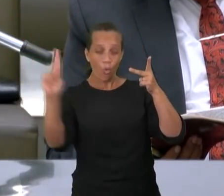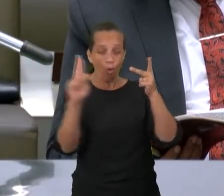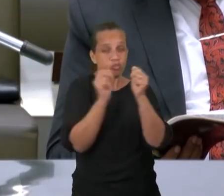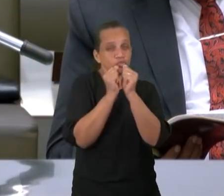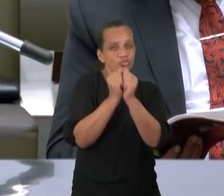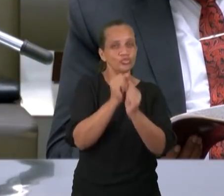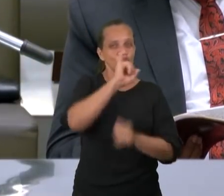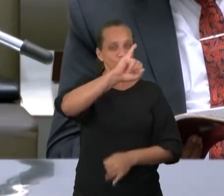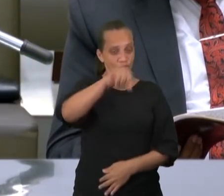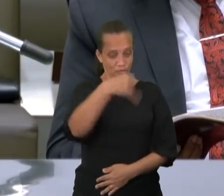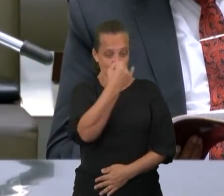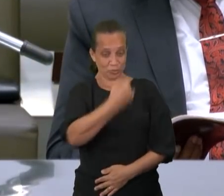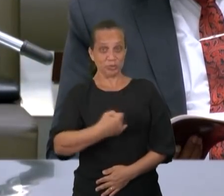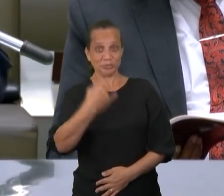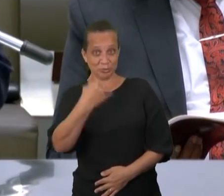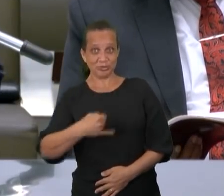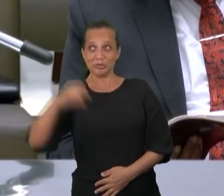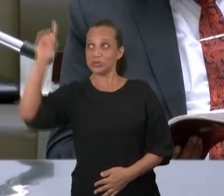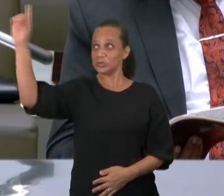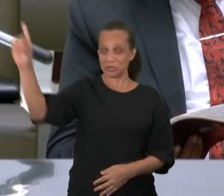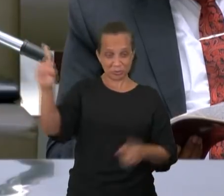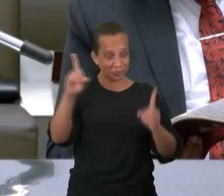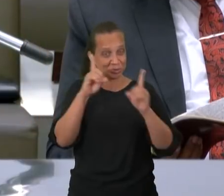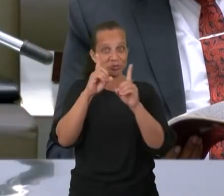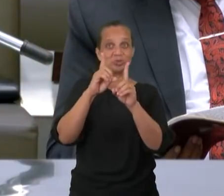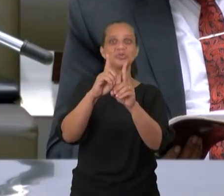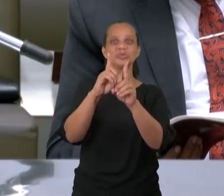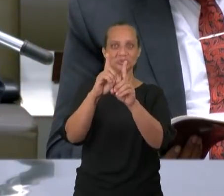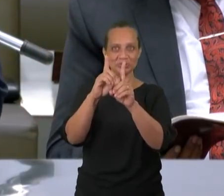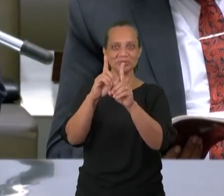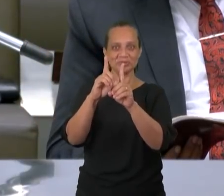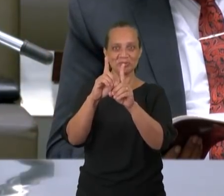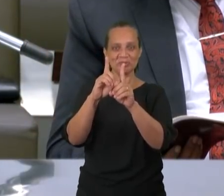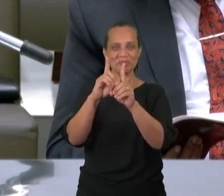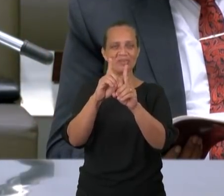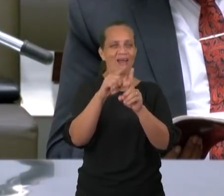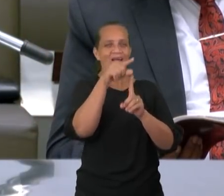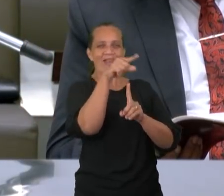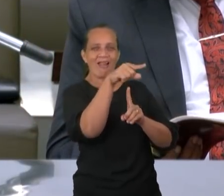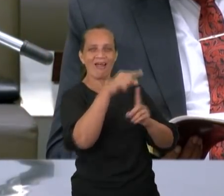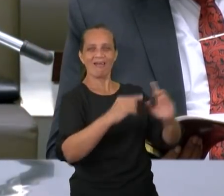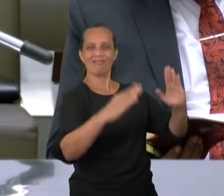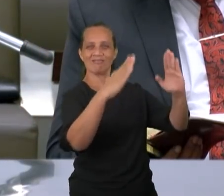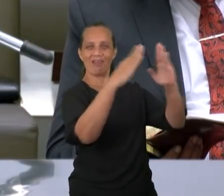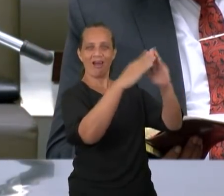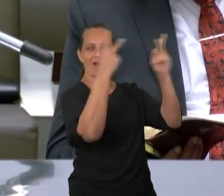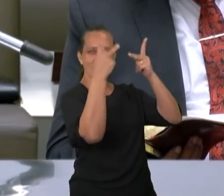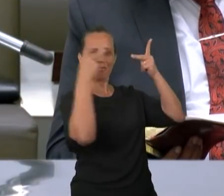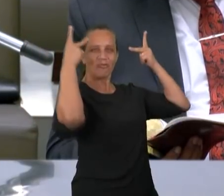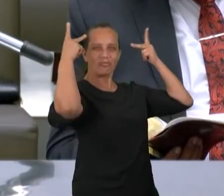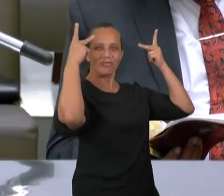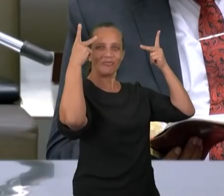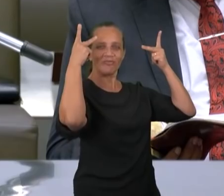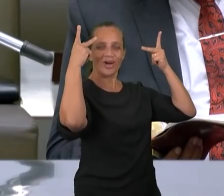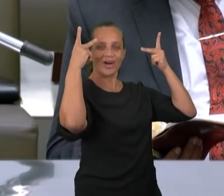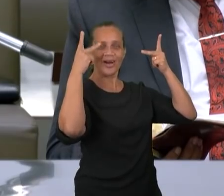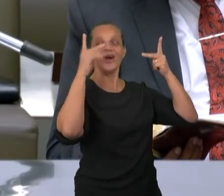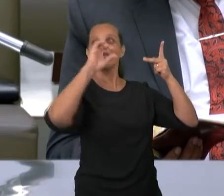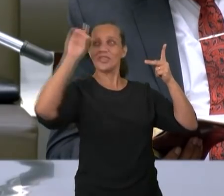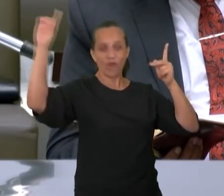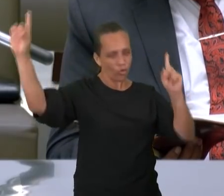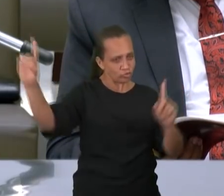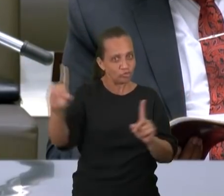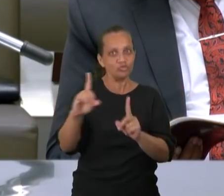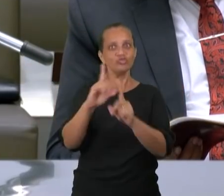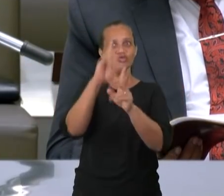ele. Aleluia. Lá na casa de Potifar, como escravo doméstico, Deus estava com...